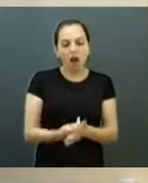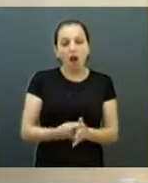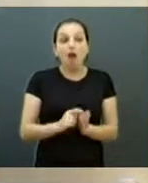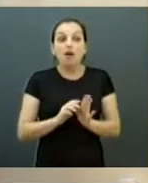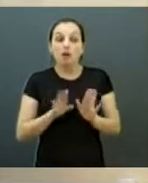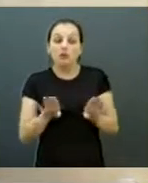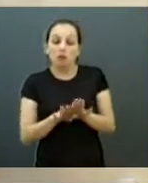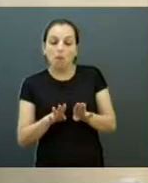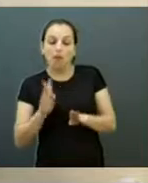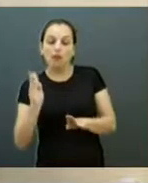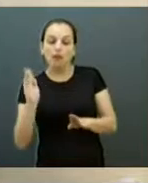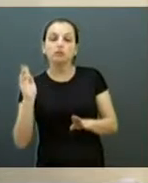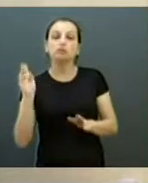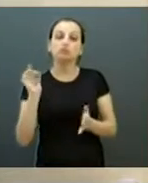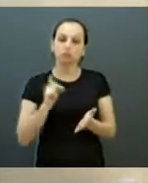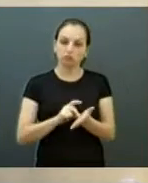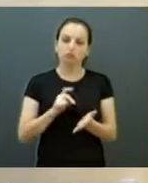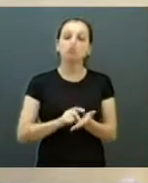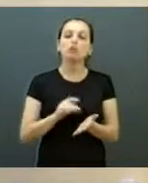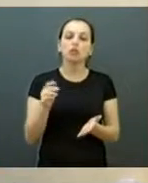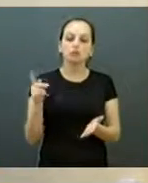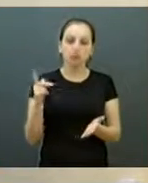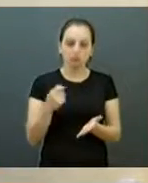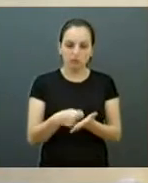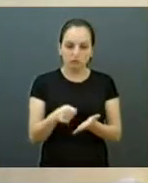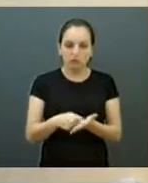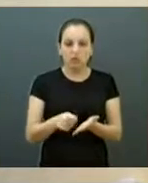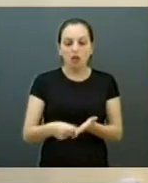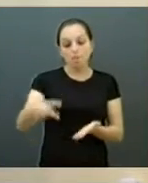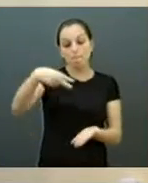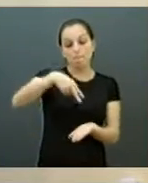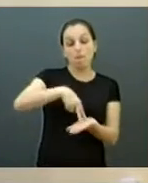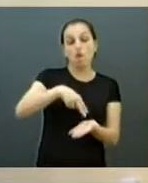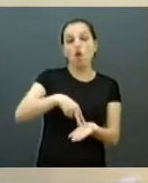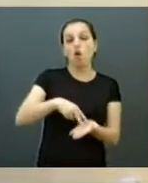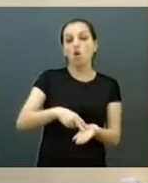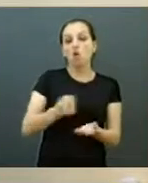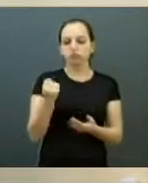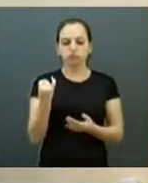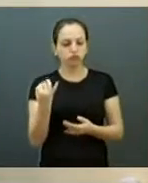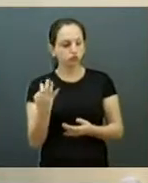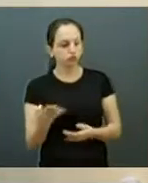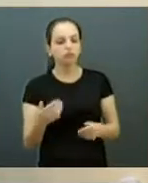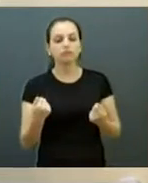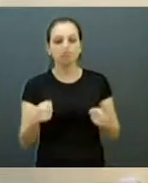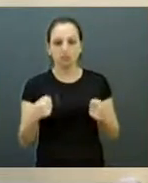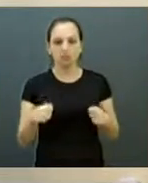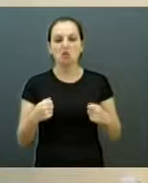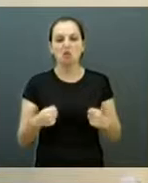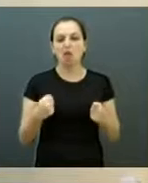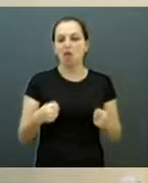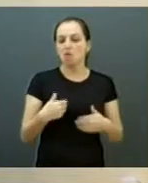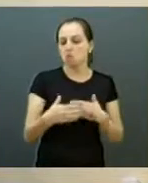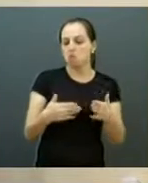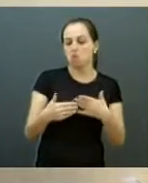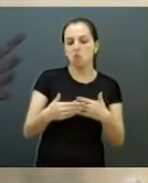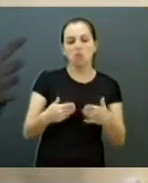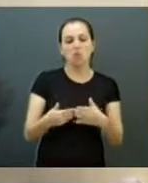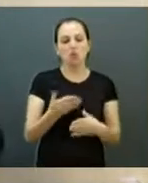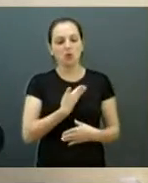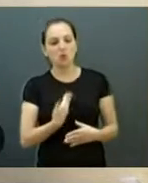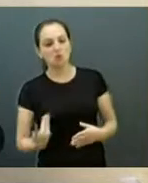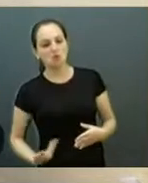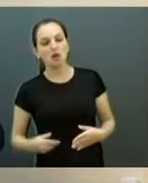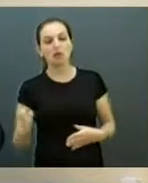mas subo aqui quantas vezes for possível e foi necessário independente se eu sou do governo ou não eu não vou ser